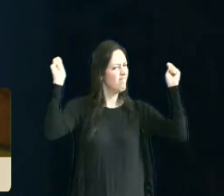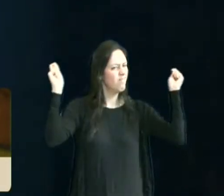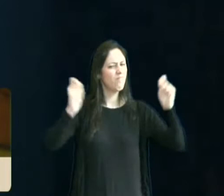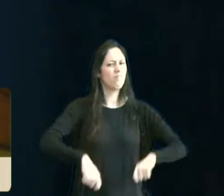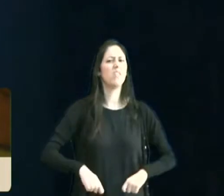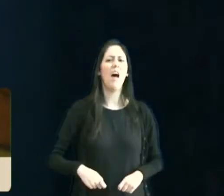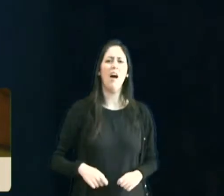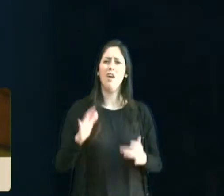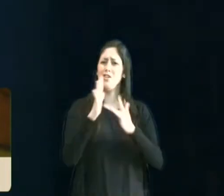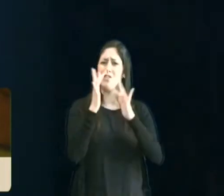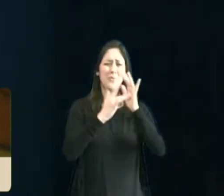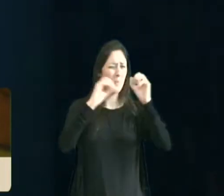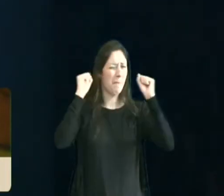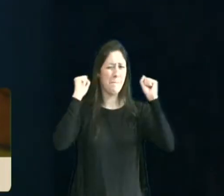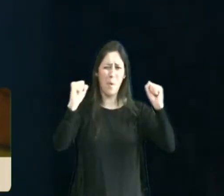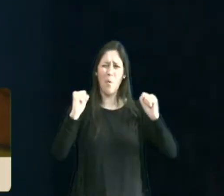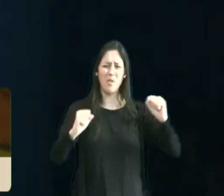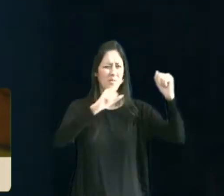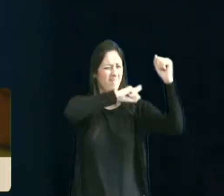todas as coisas.